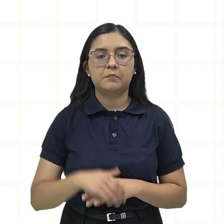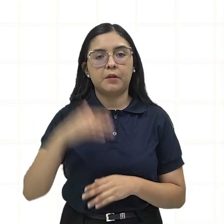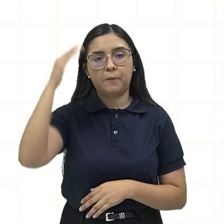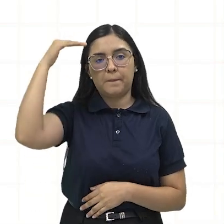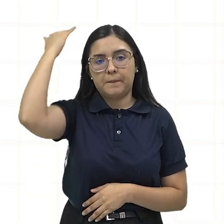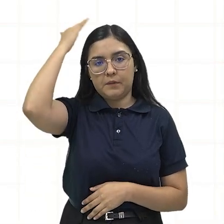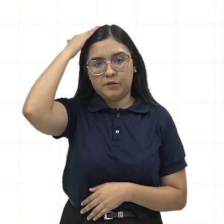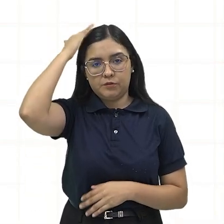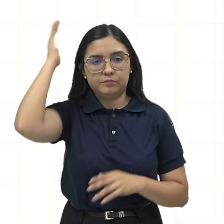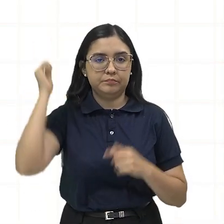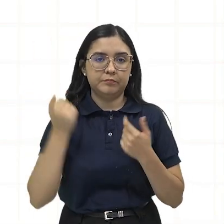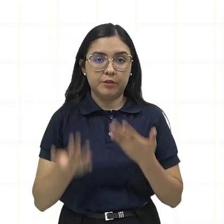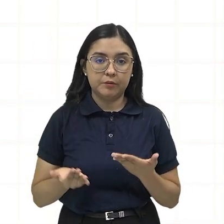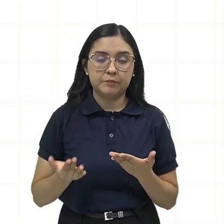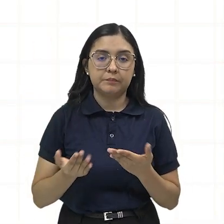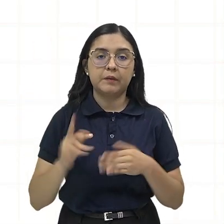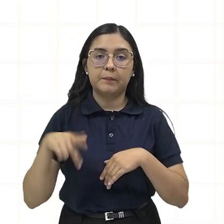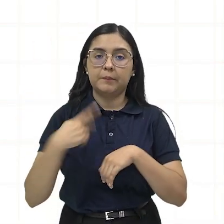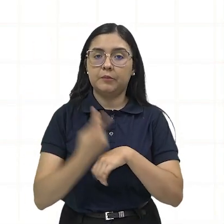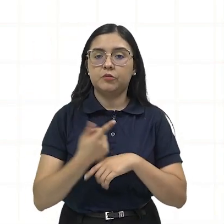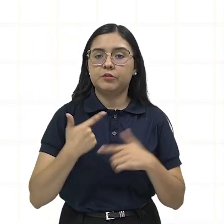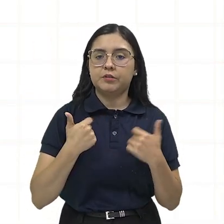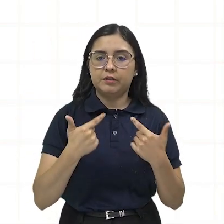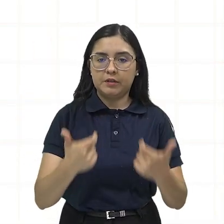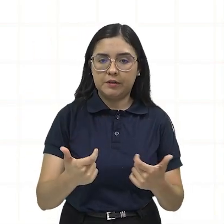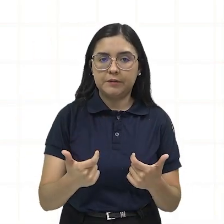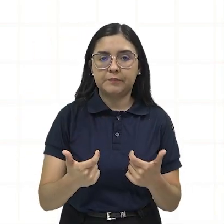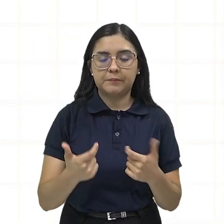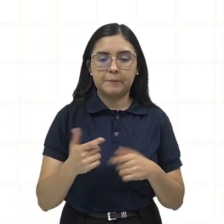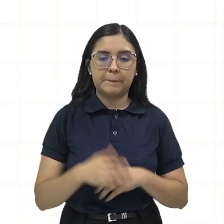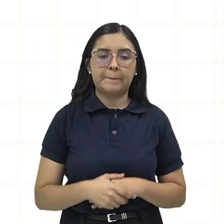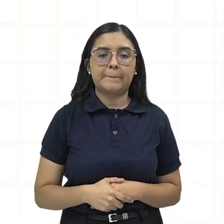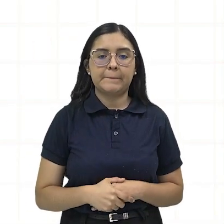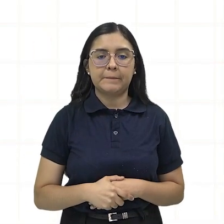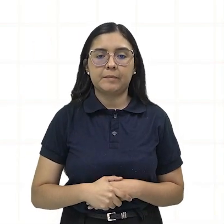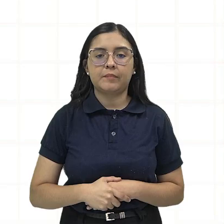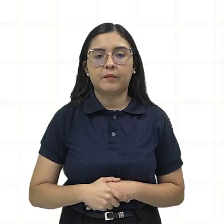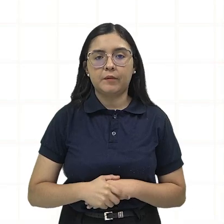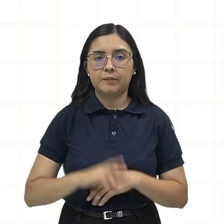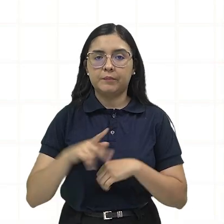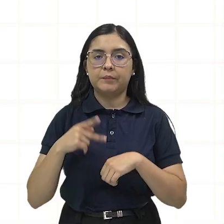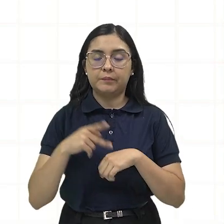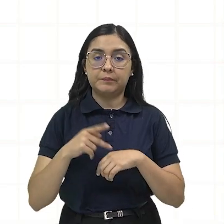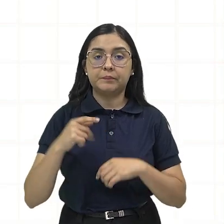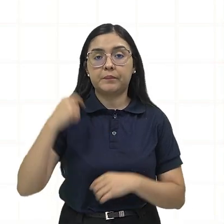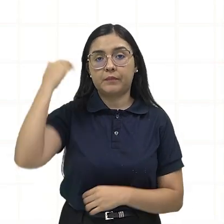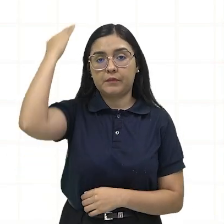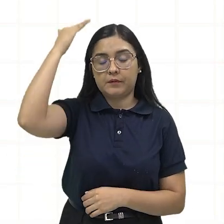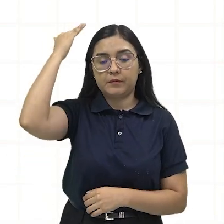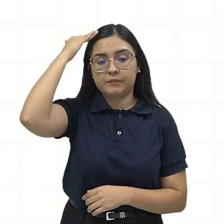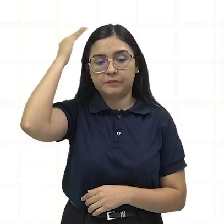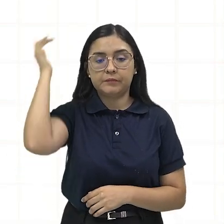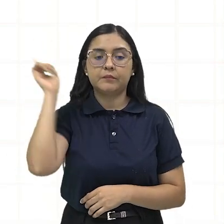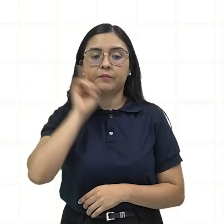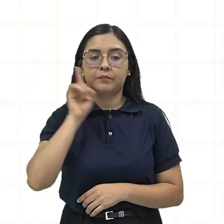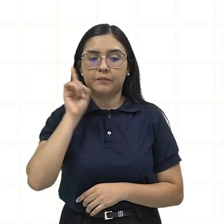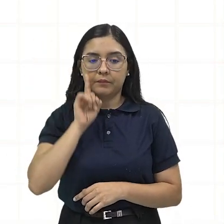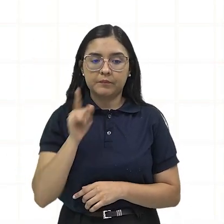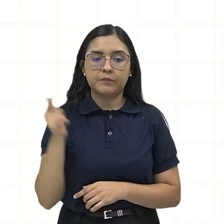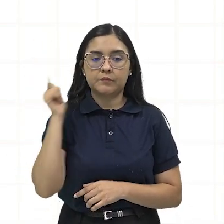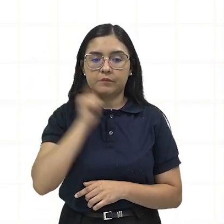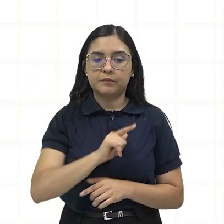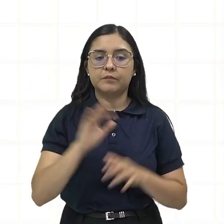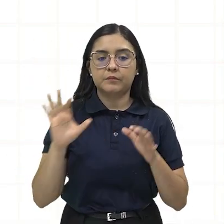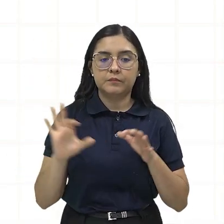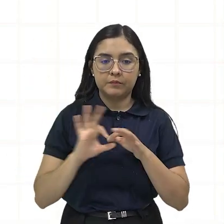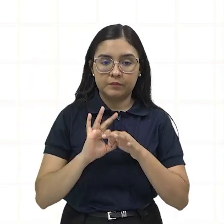México, após a guerra com o país México. Os Estados Unidos conseguiu anexar os estados da Califórnia